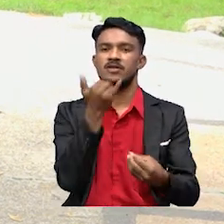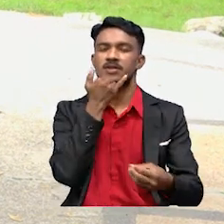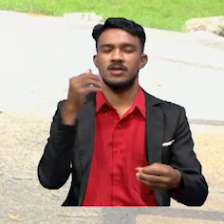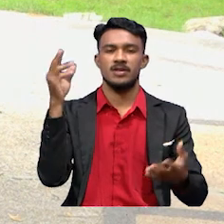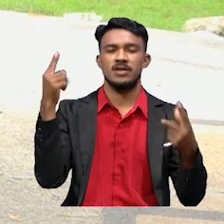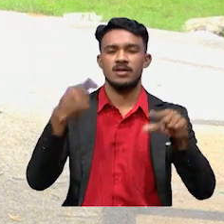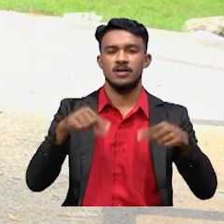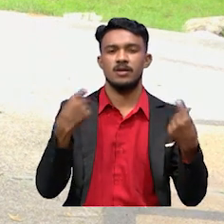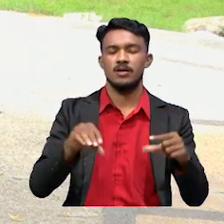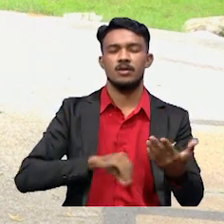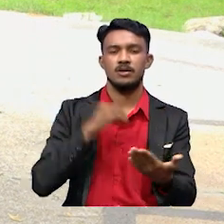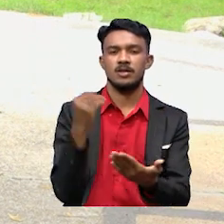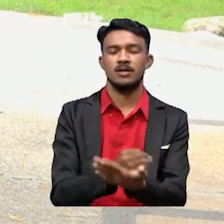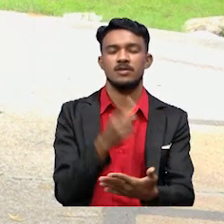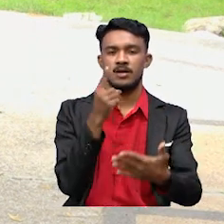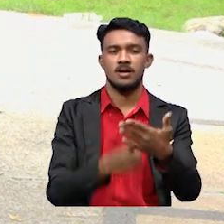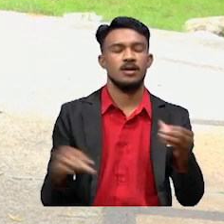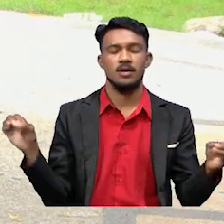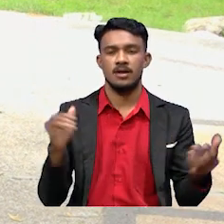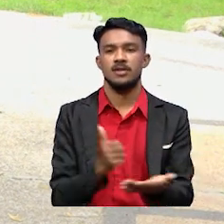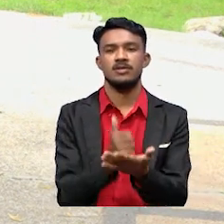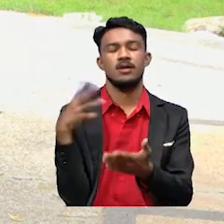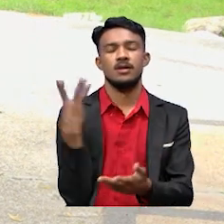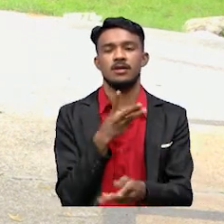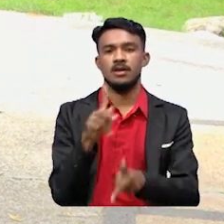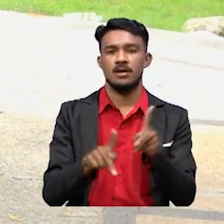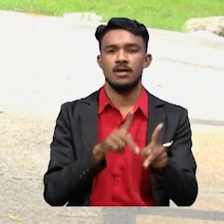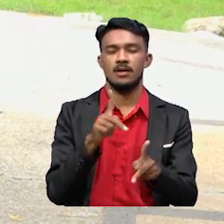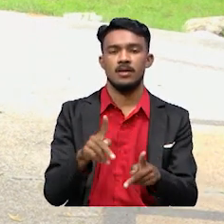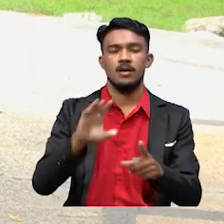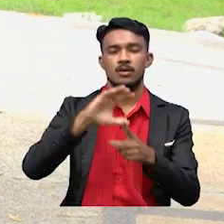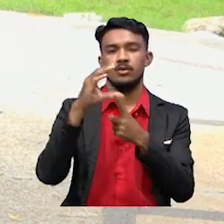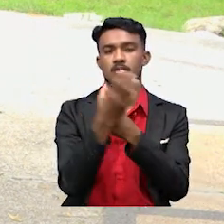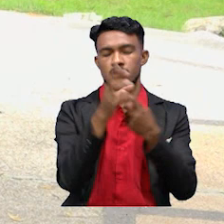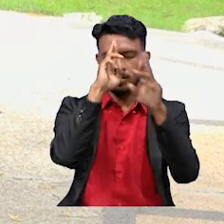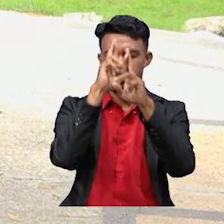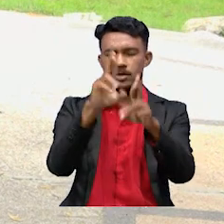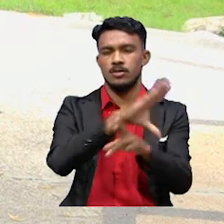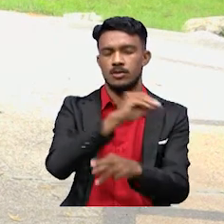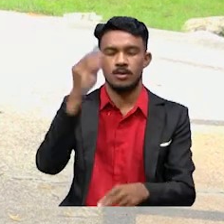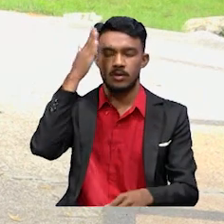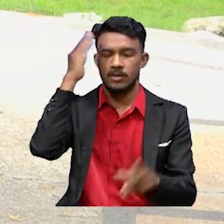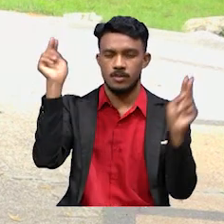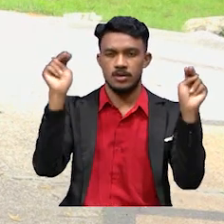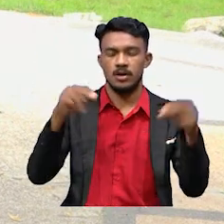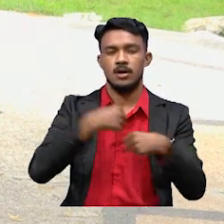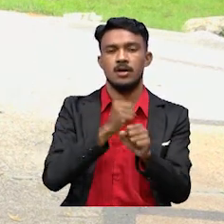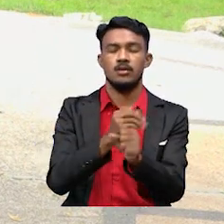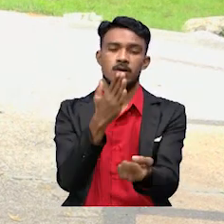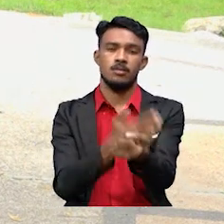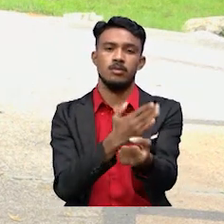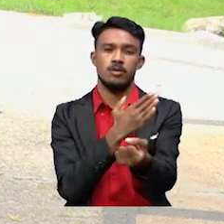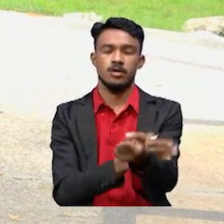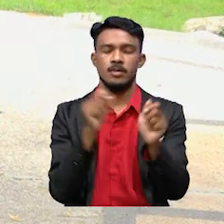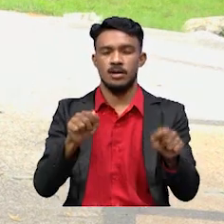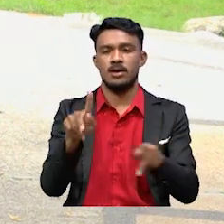de dentro, lá ajuda a avanço e tenha sociedade. Cultura respeita no considera malo, precisa criar no haburas, onde não é